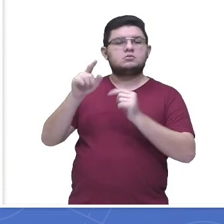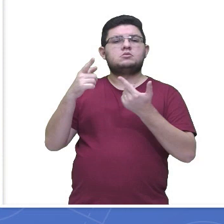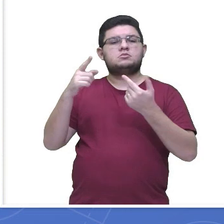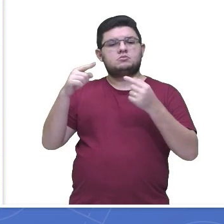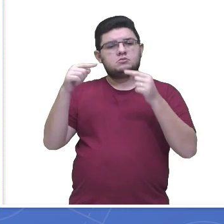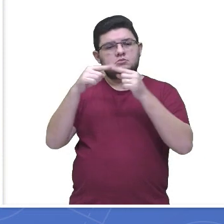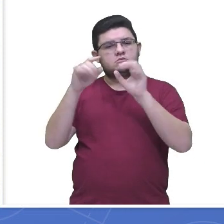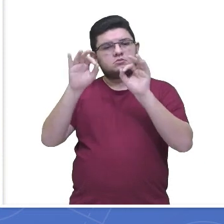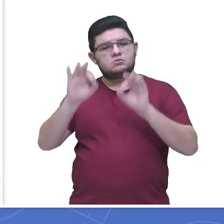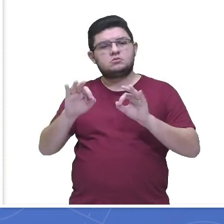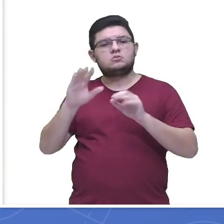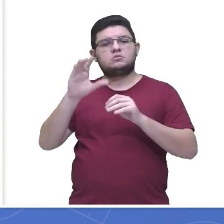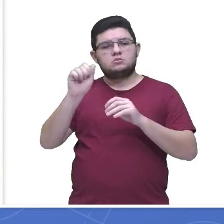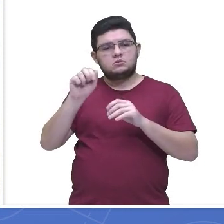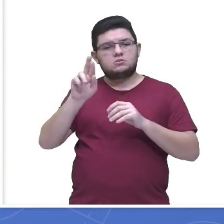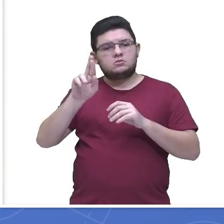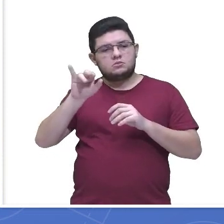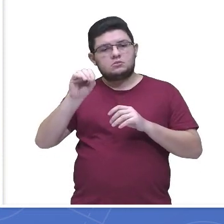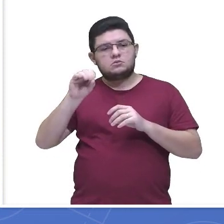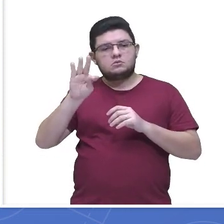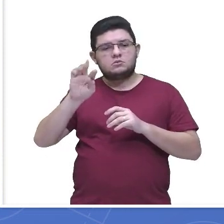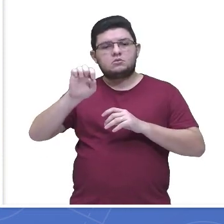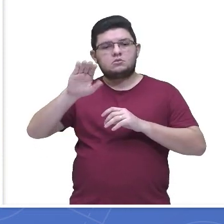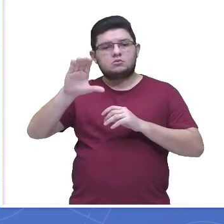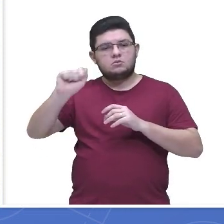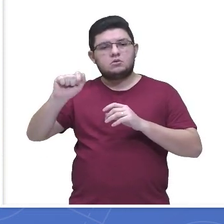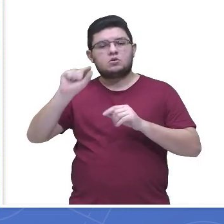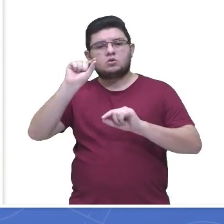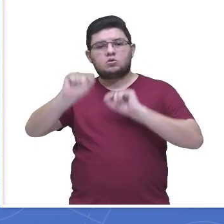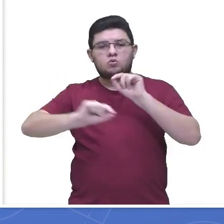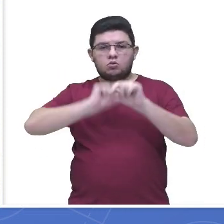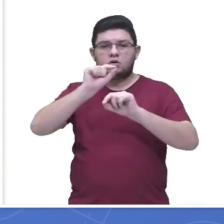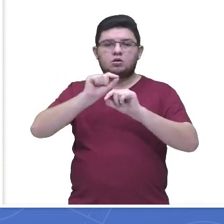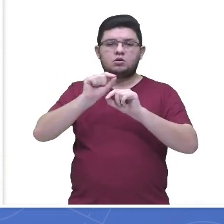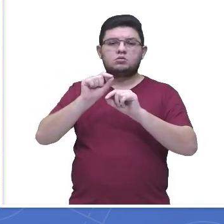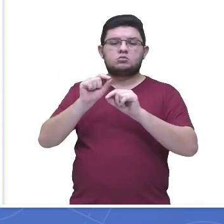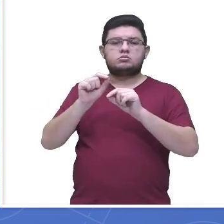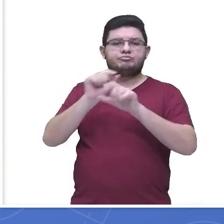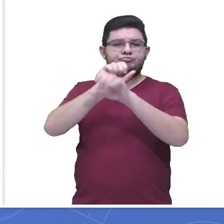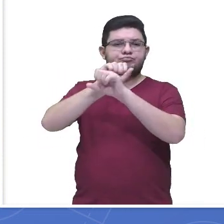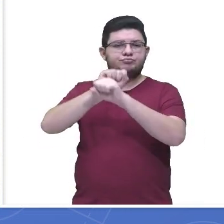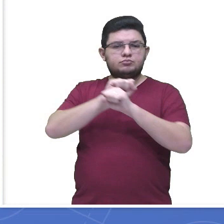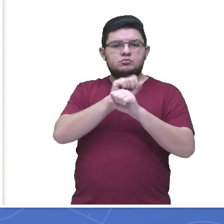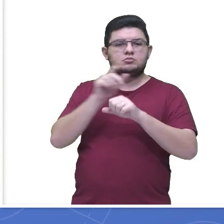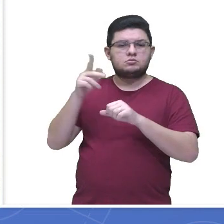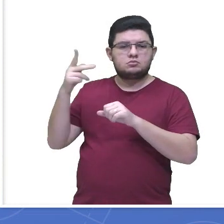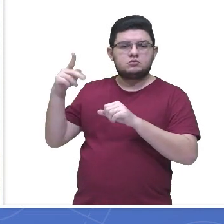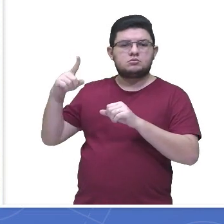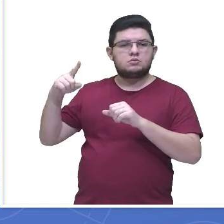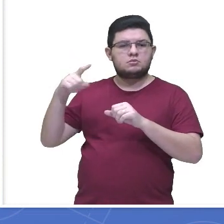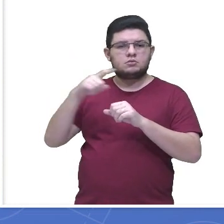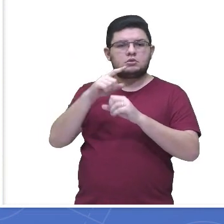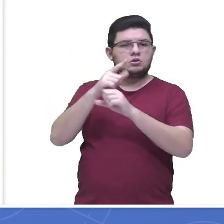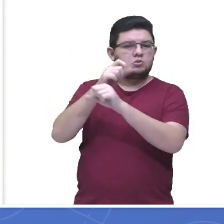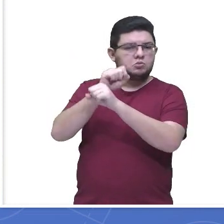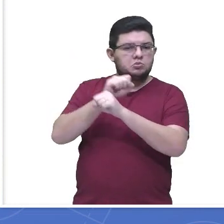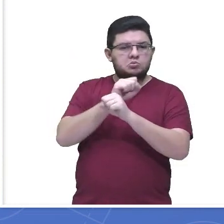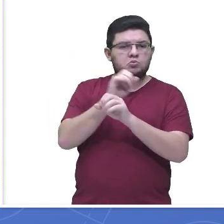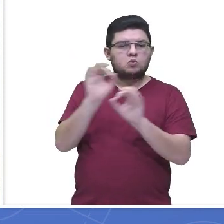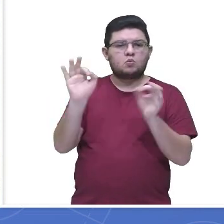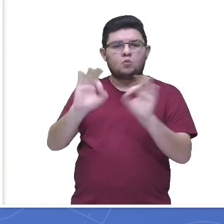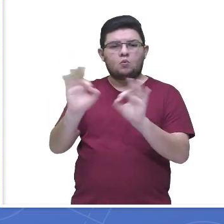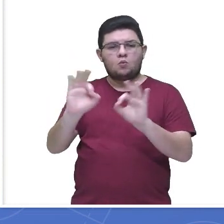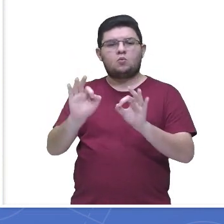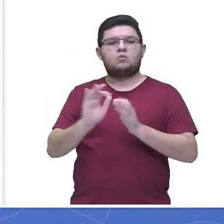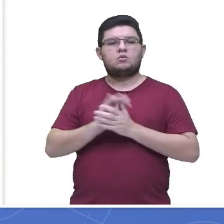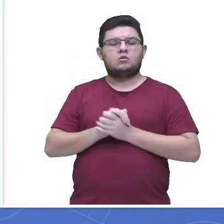dessas células, né, que também é conhecida como envoltório nuclear ou envelope nuclear, né? E é aquela membrana que serve como um limite